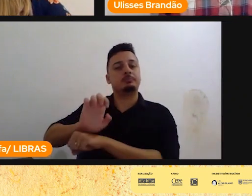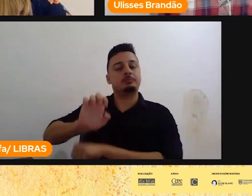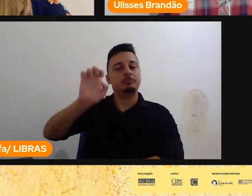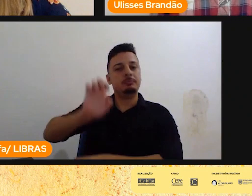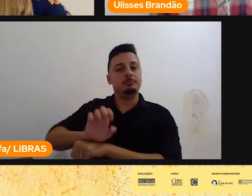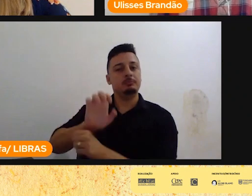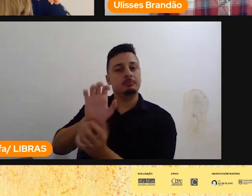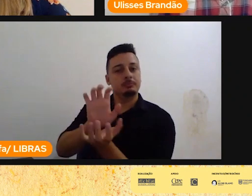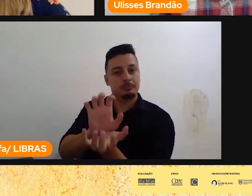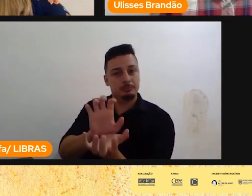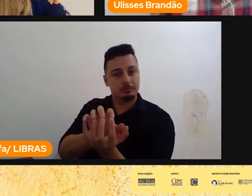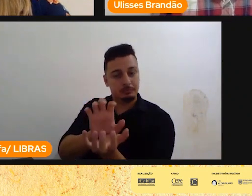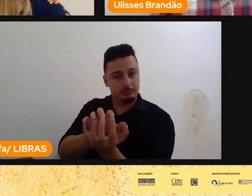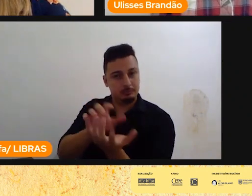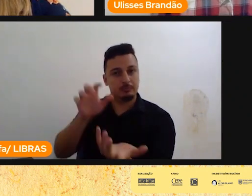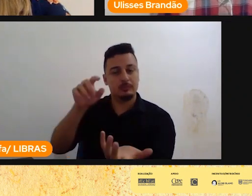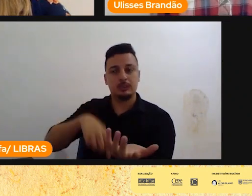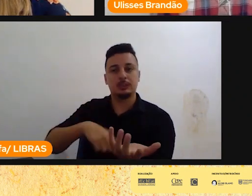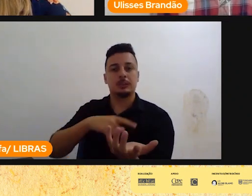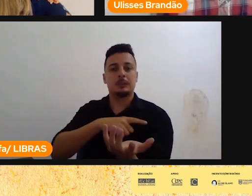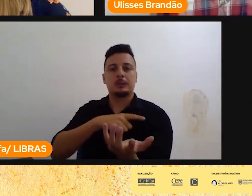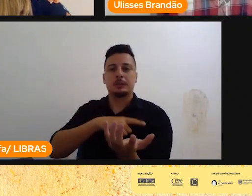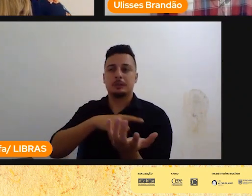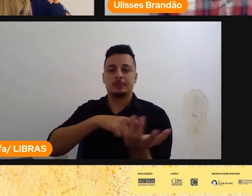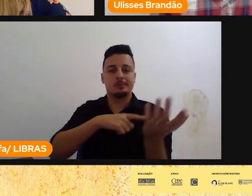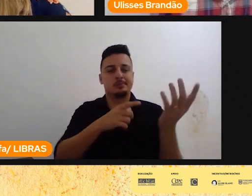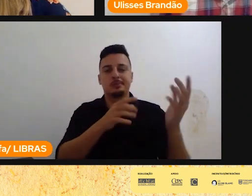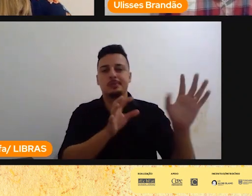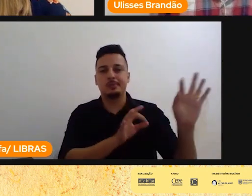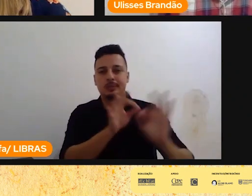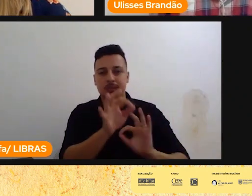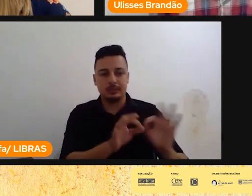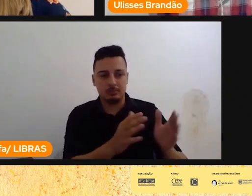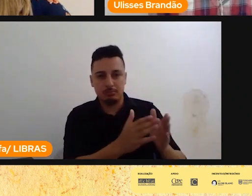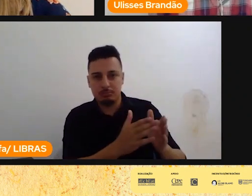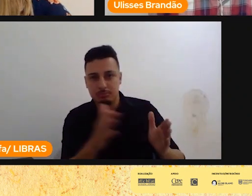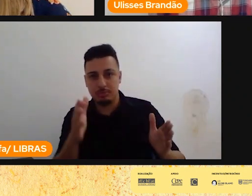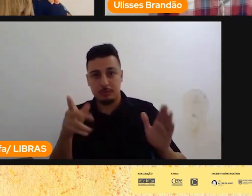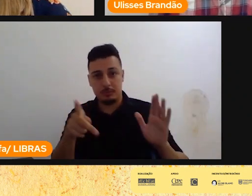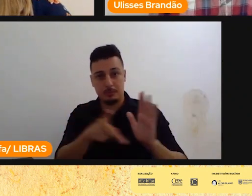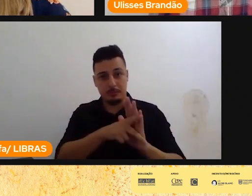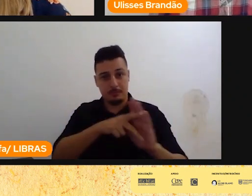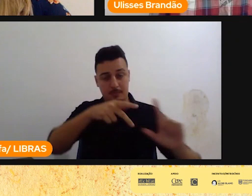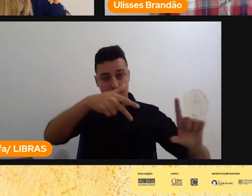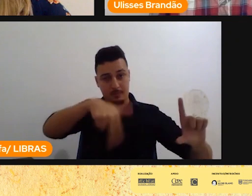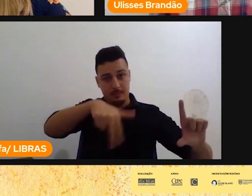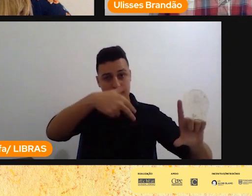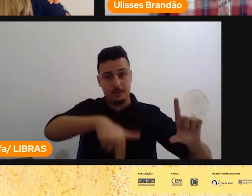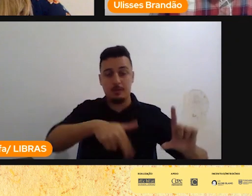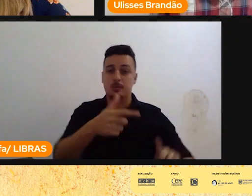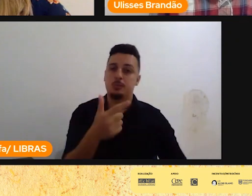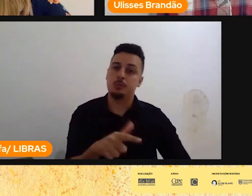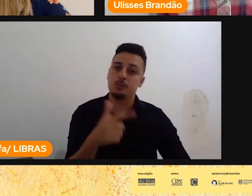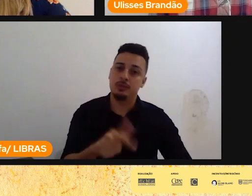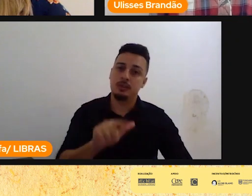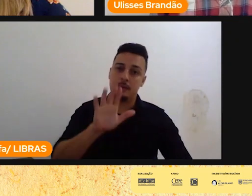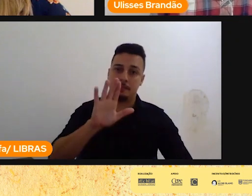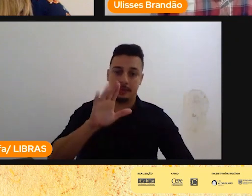linha voltada para animação. No Fucultura, que é o nosso edital estadual, o ano passado a gente